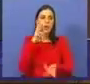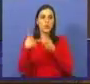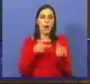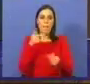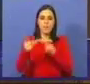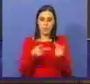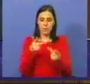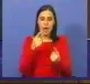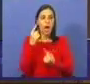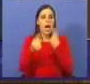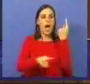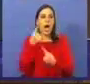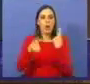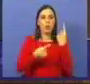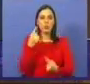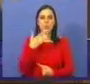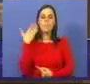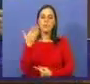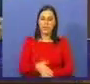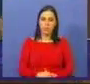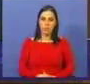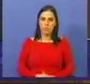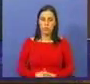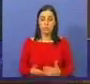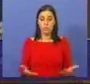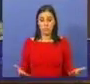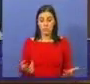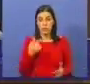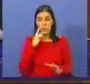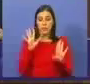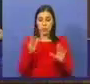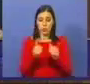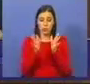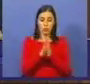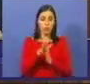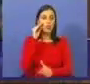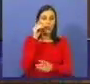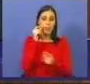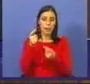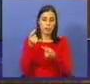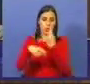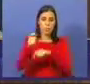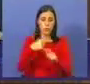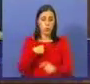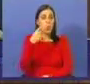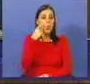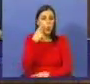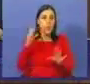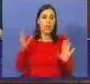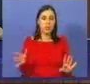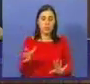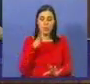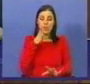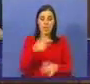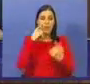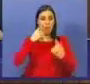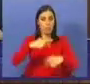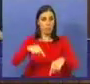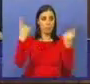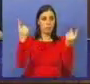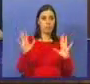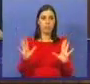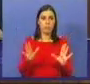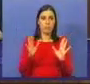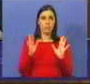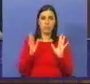apreciados, alguns pedidos. Visto que todos os bancos comerciais que eu conheço disseram publicamente que